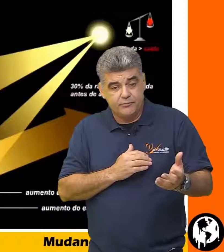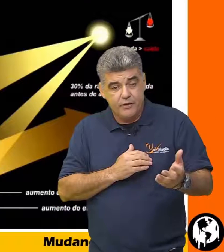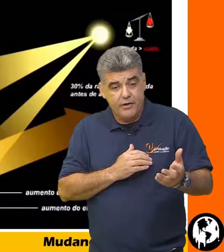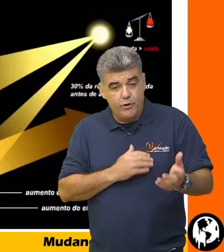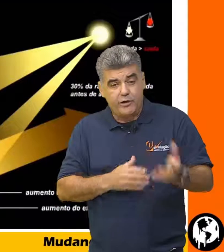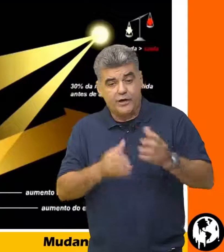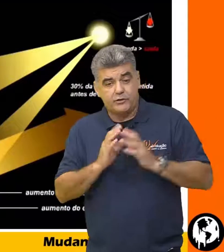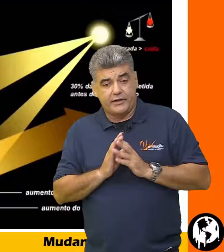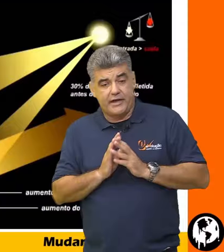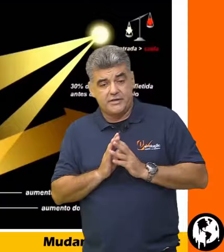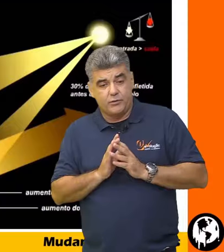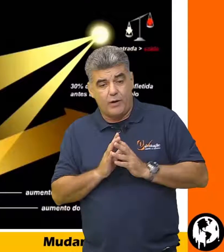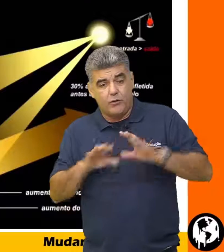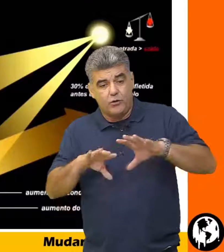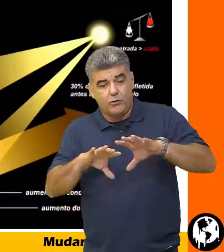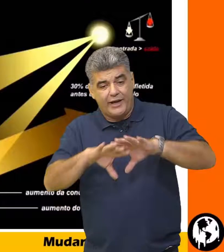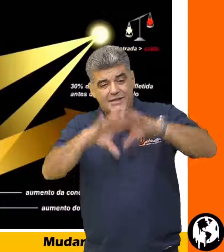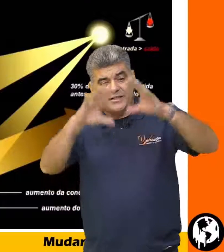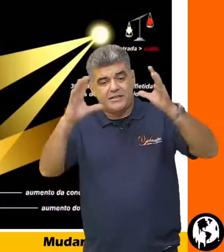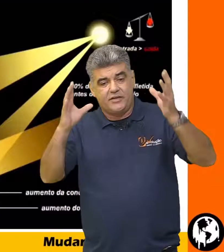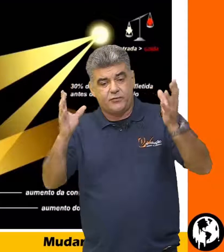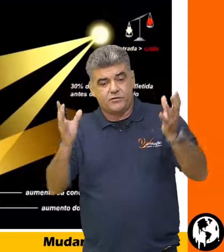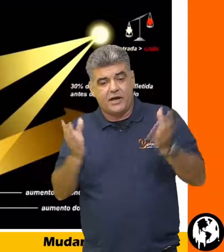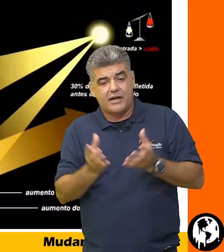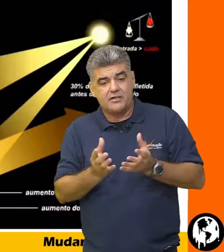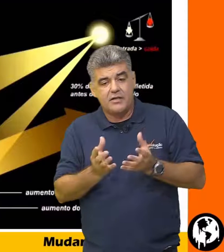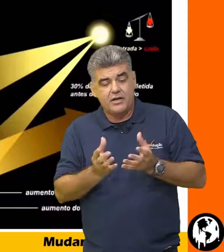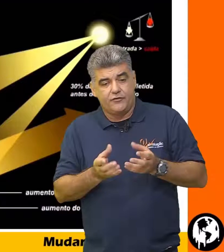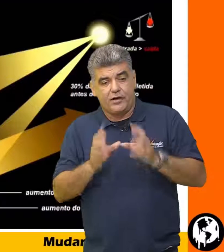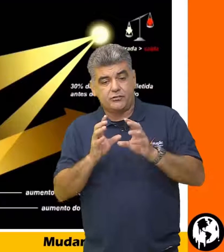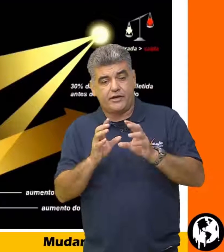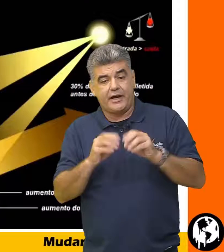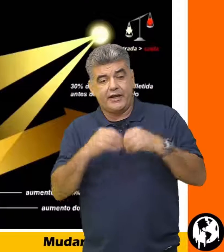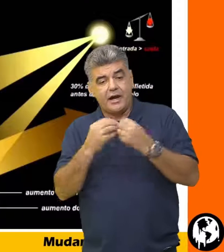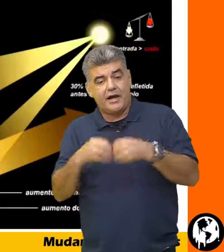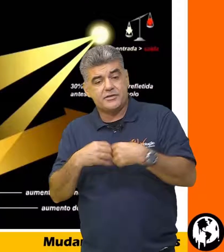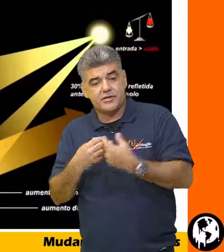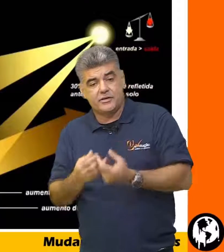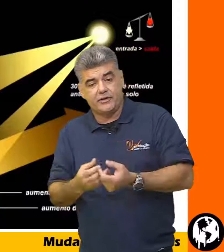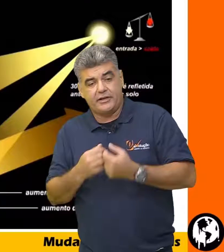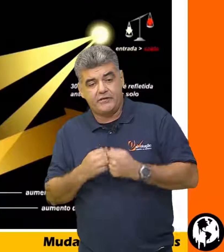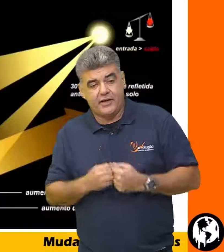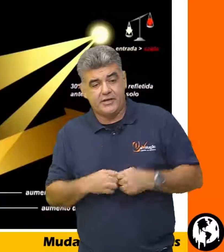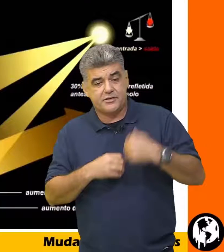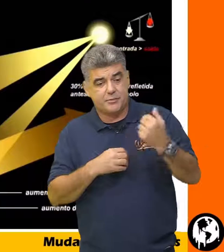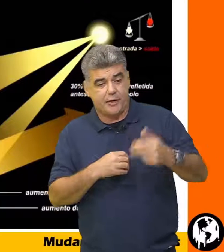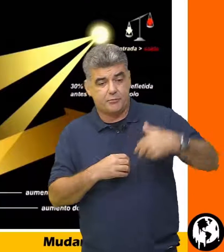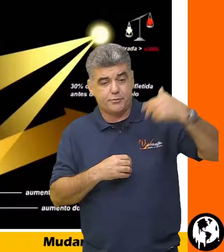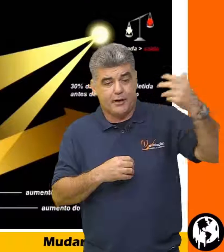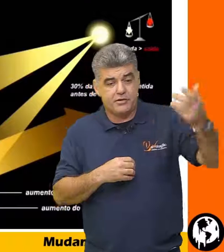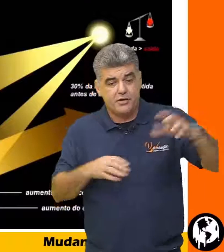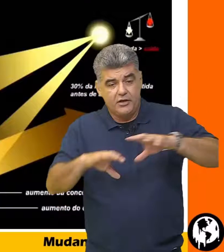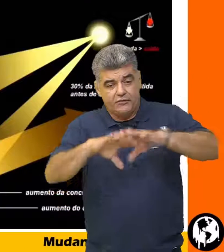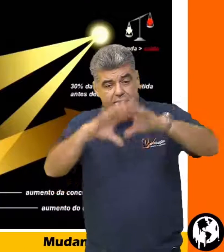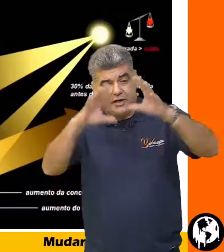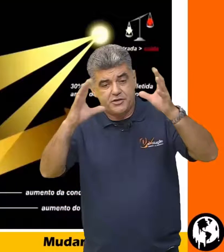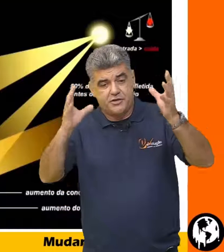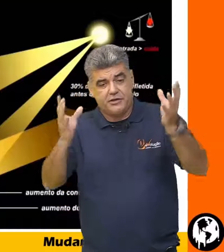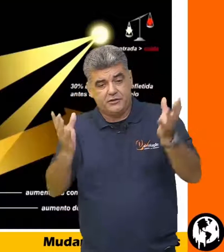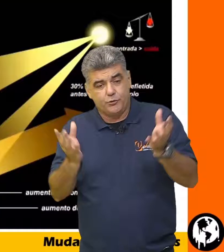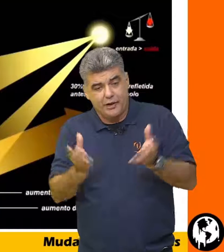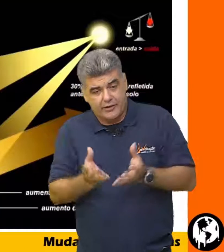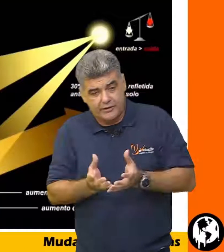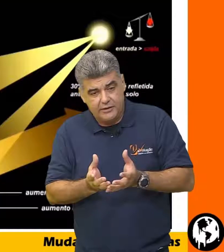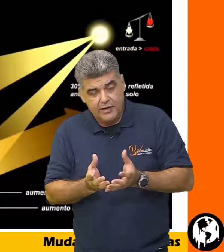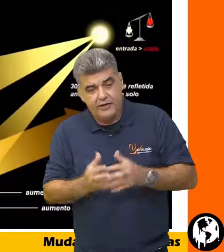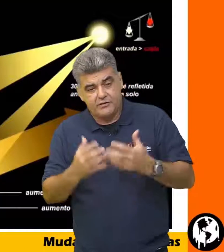espaço. E o que acontece? Um acúmulo excessivo dos gases faz com que aquela radiação que deveria se dissipar para o espaço fique retida